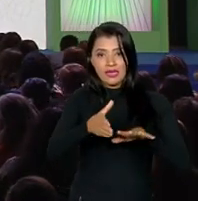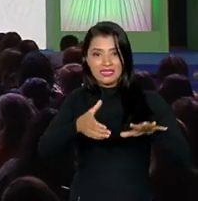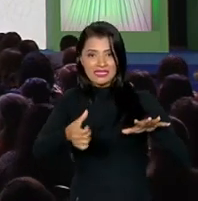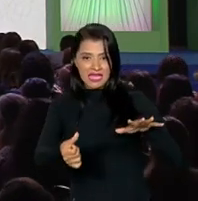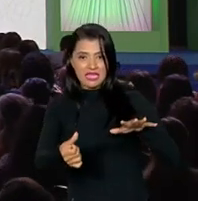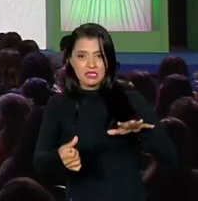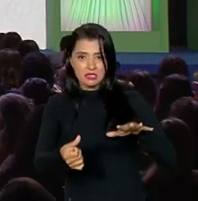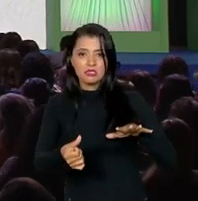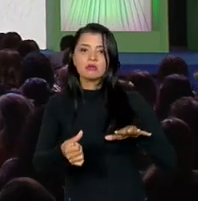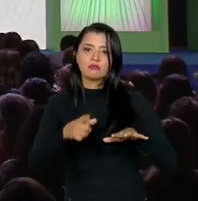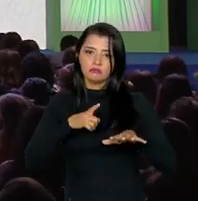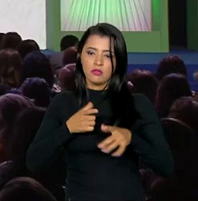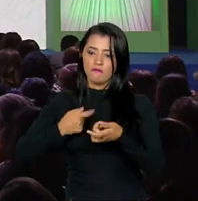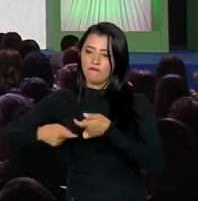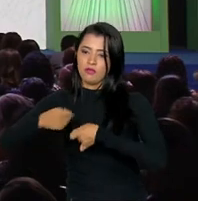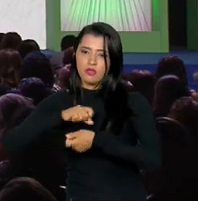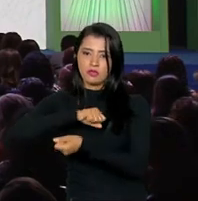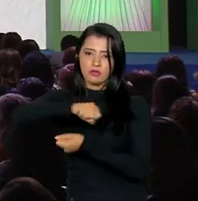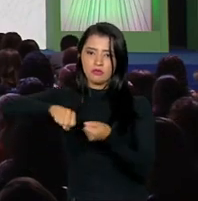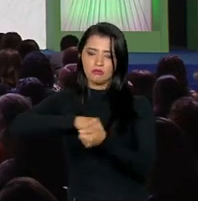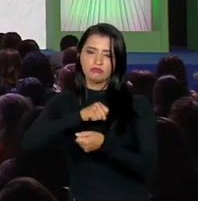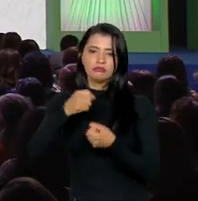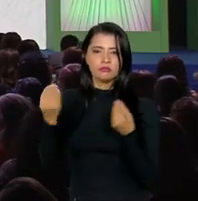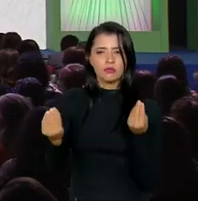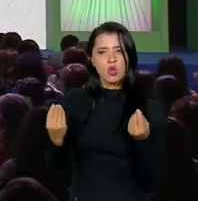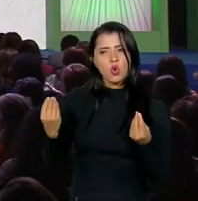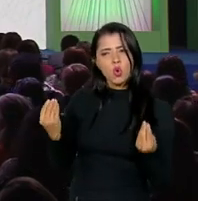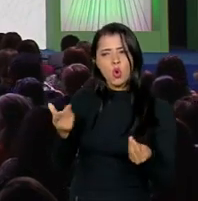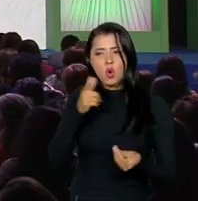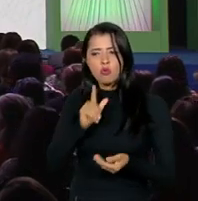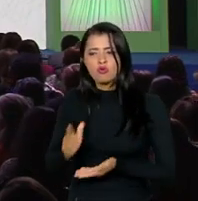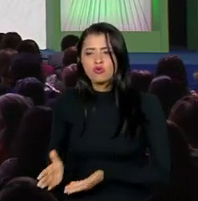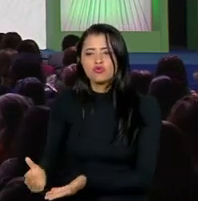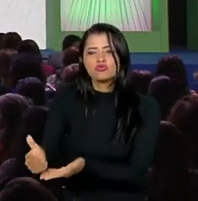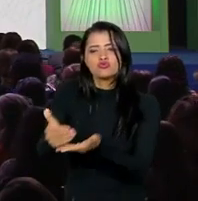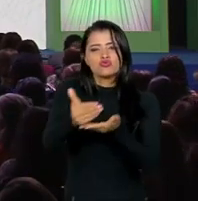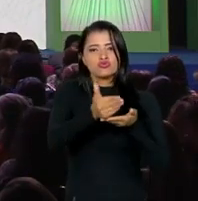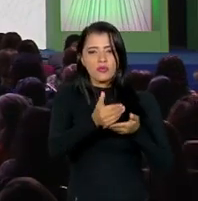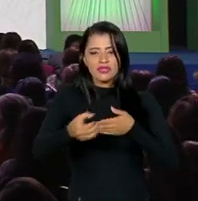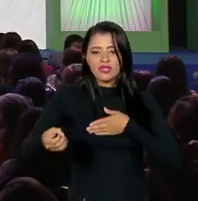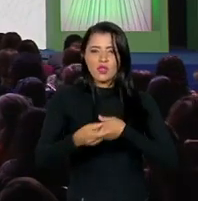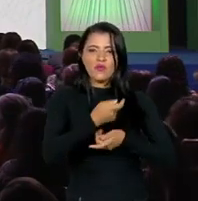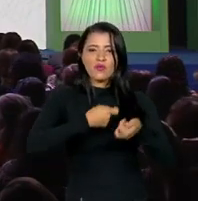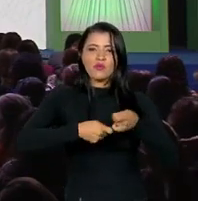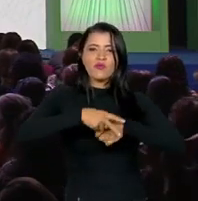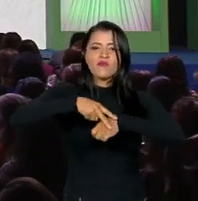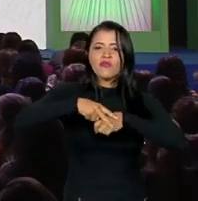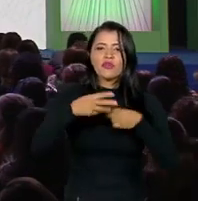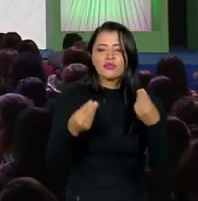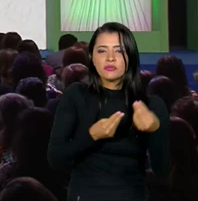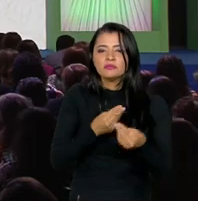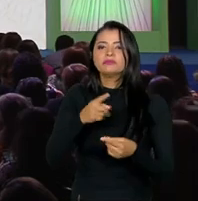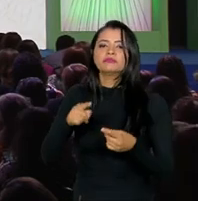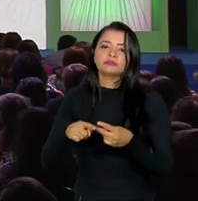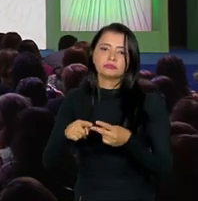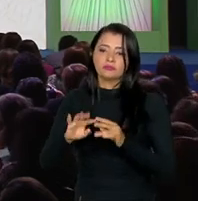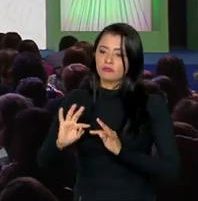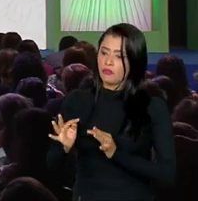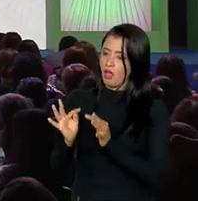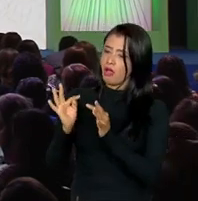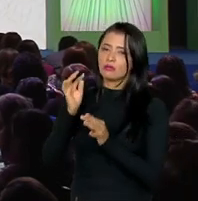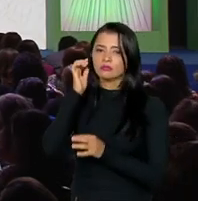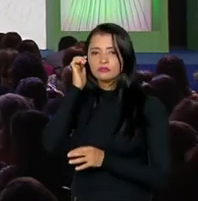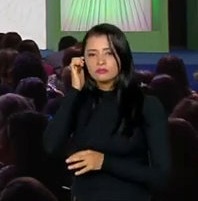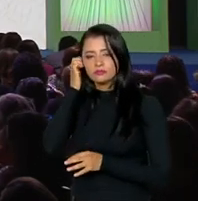finanças sustentáveis, que diz respeito a como que a gente vai captar recursos para essa nova economia verde, o adensamento